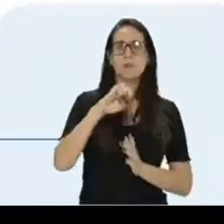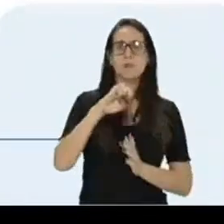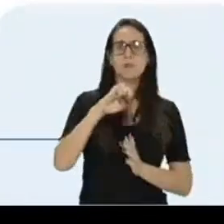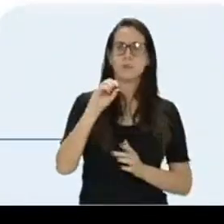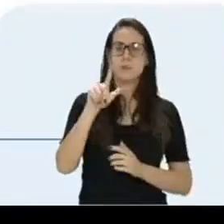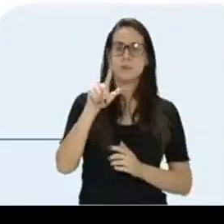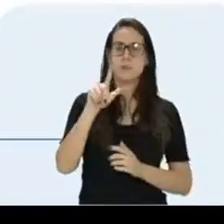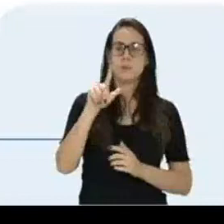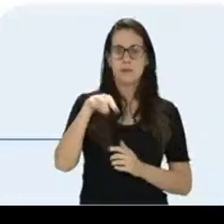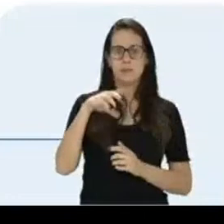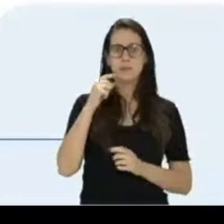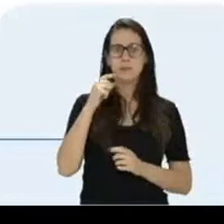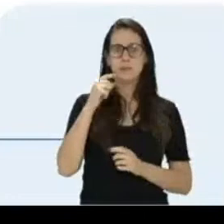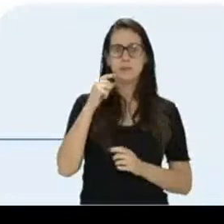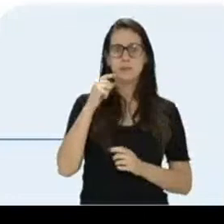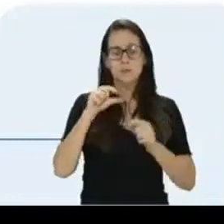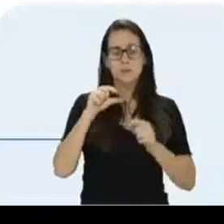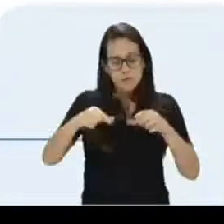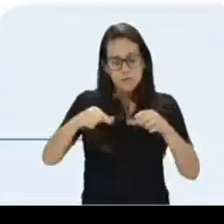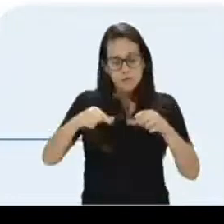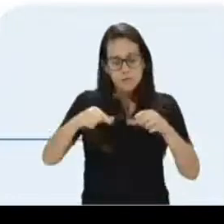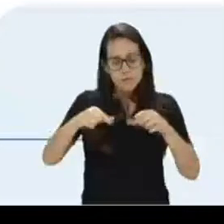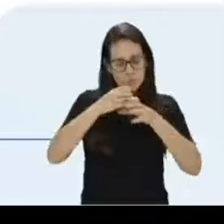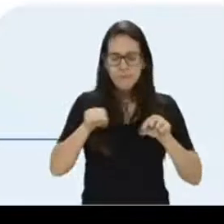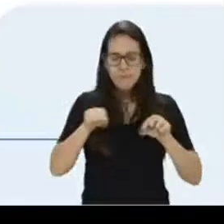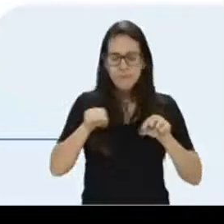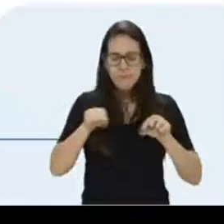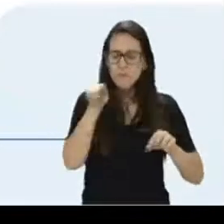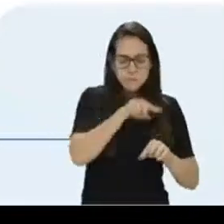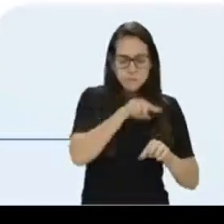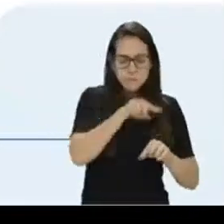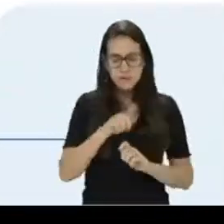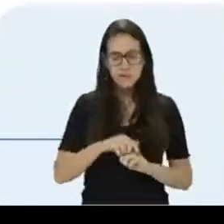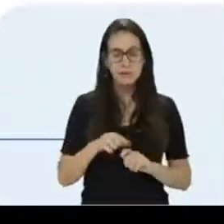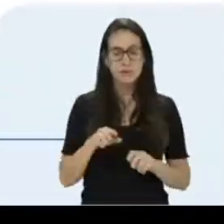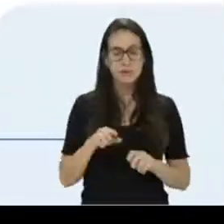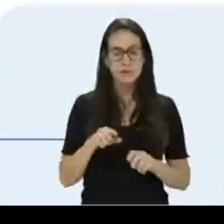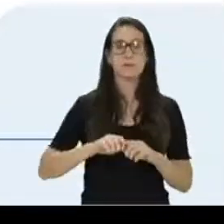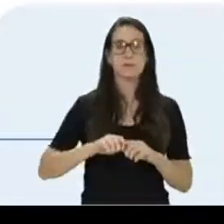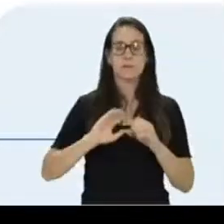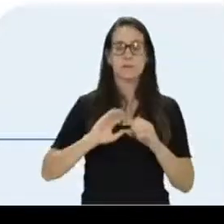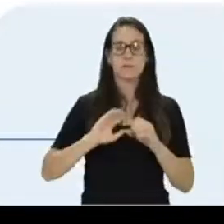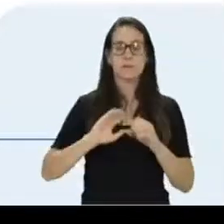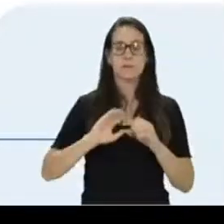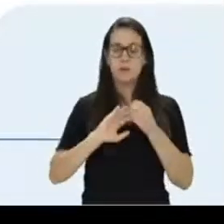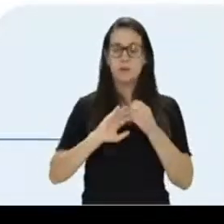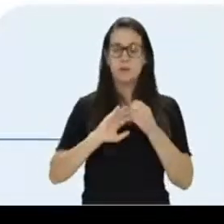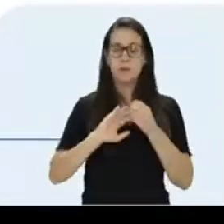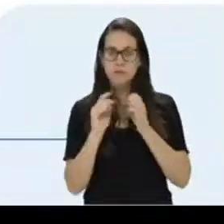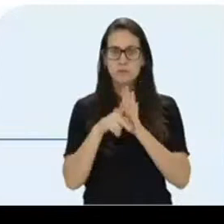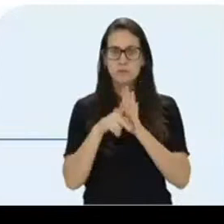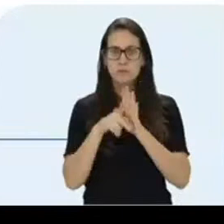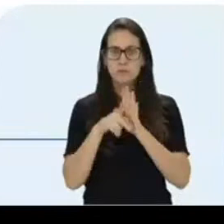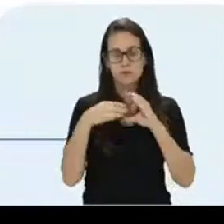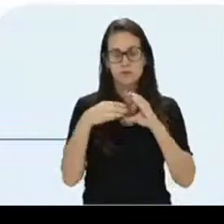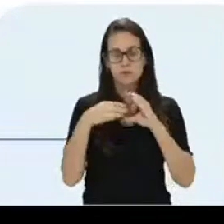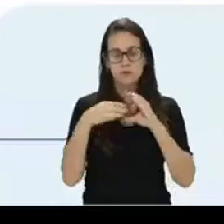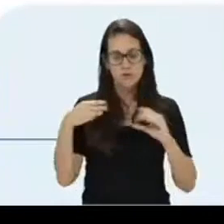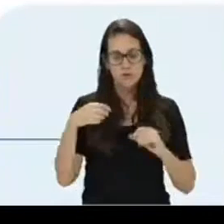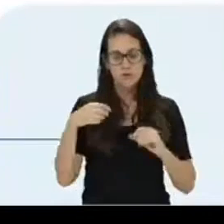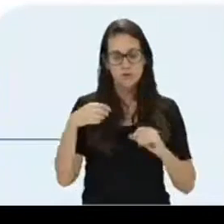vamos observar as nossas lâminas e nós vamos ver essa delimitação. A membrana plasmática é uma estrutura que não é possível